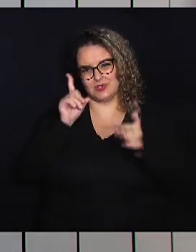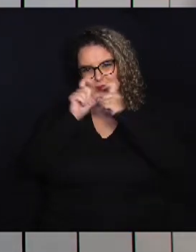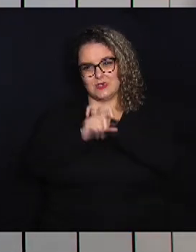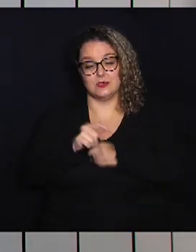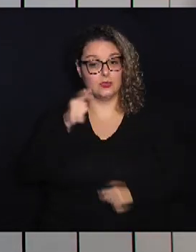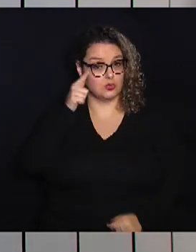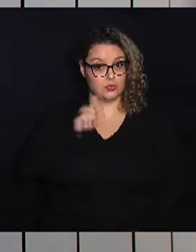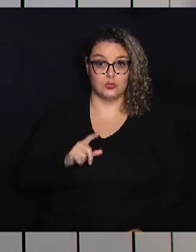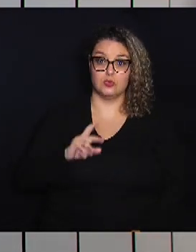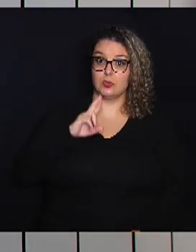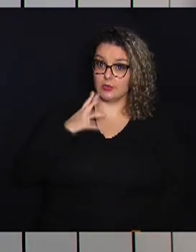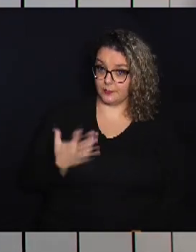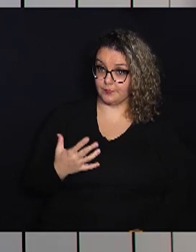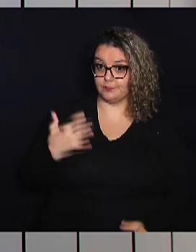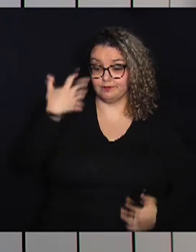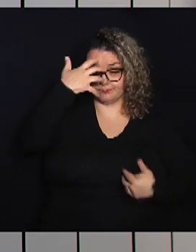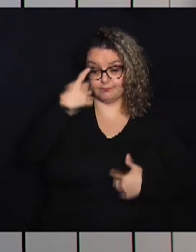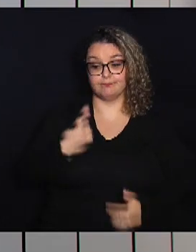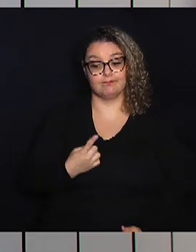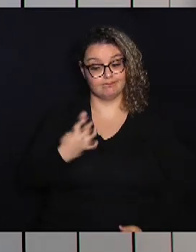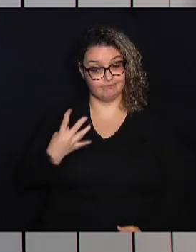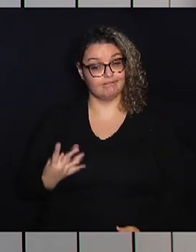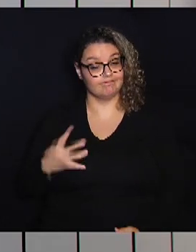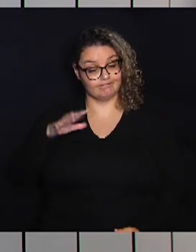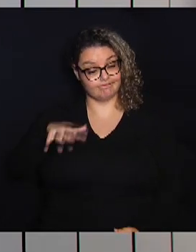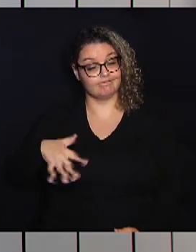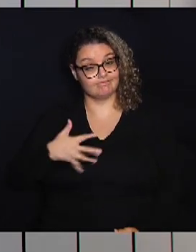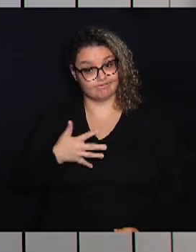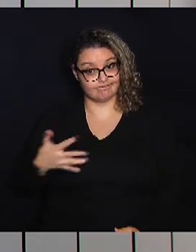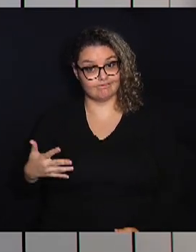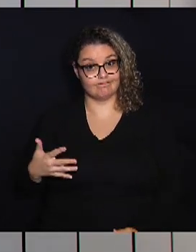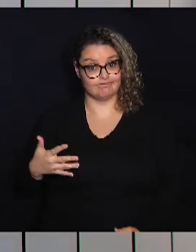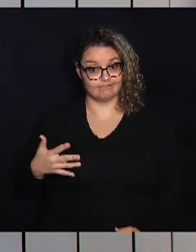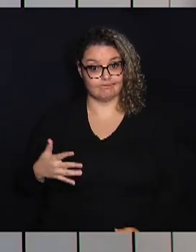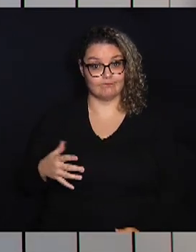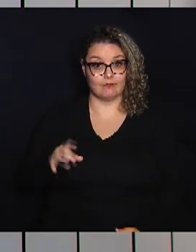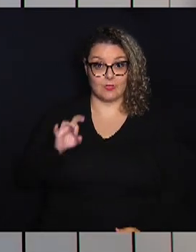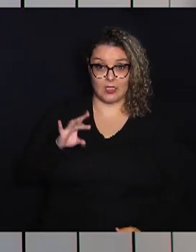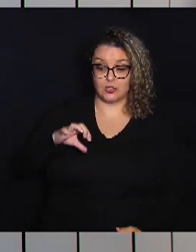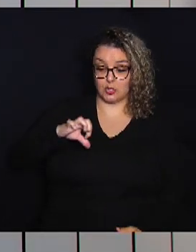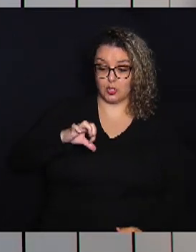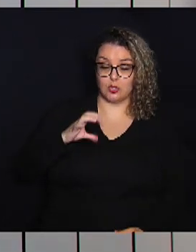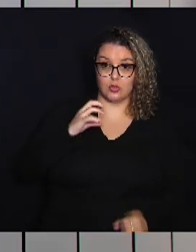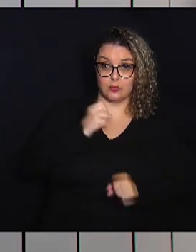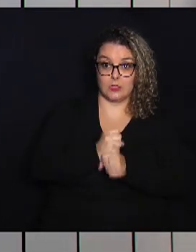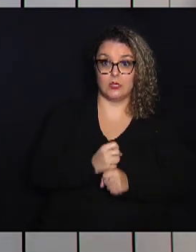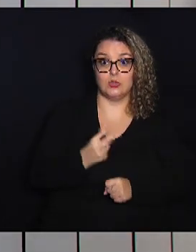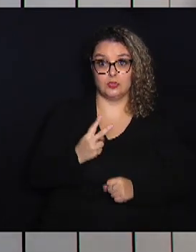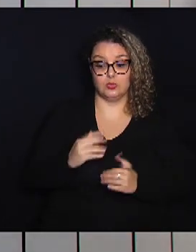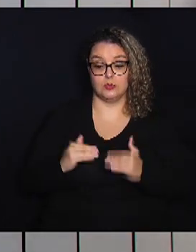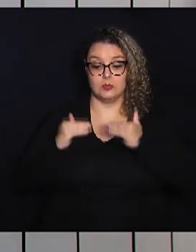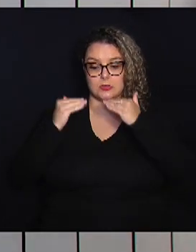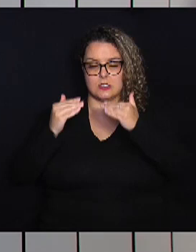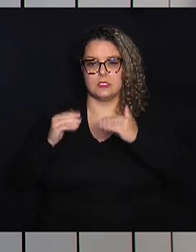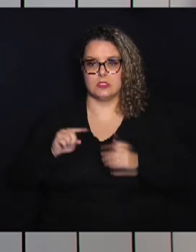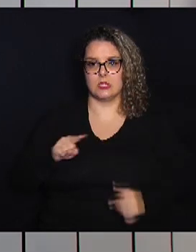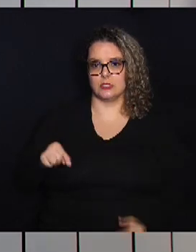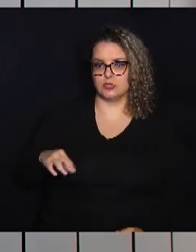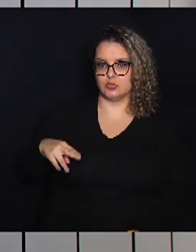resultado. Macaca está na 14ª colocação, apenas 9 pontos, 2 acima da zona